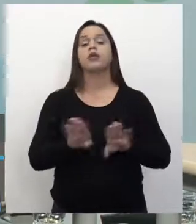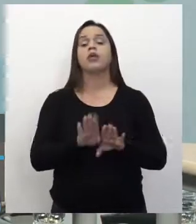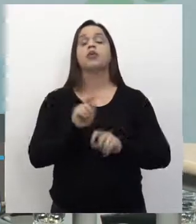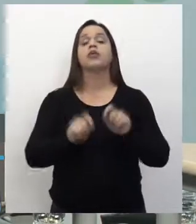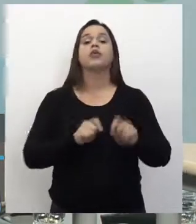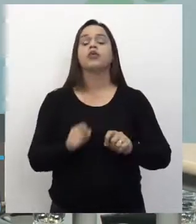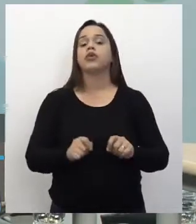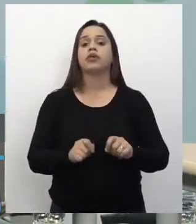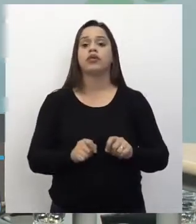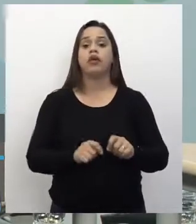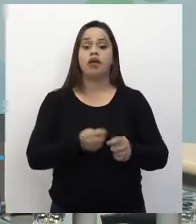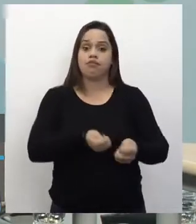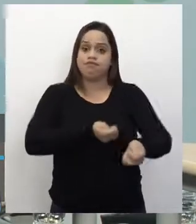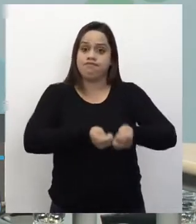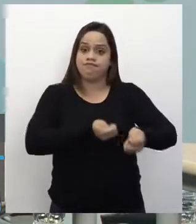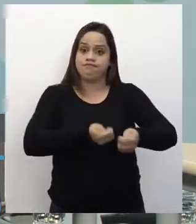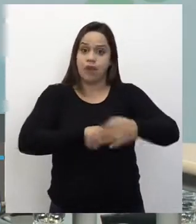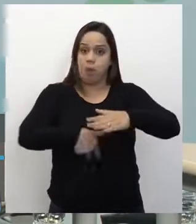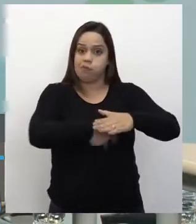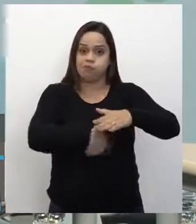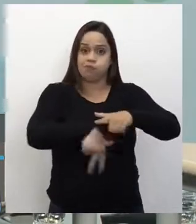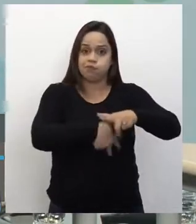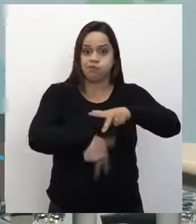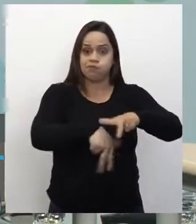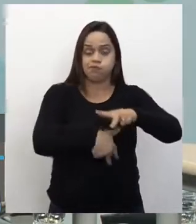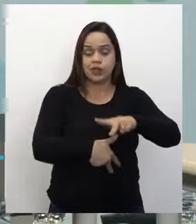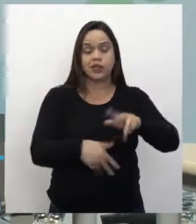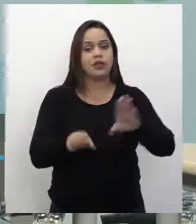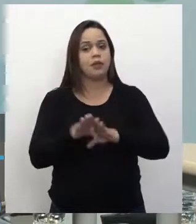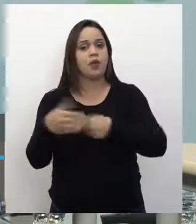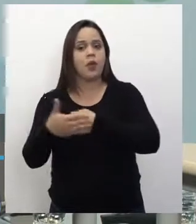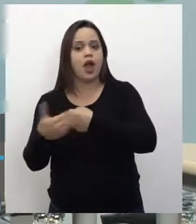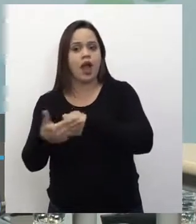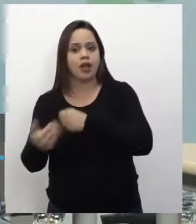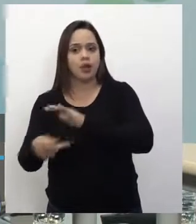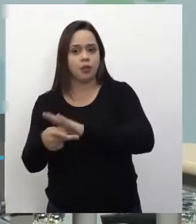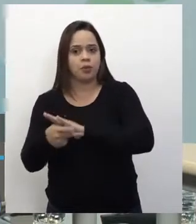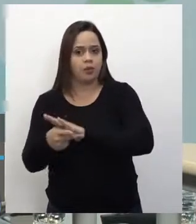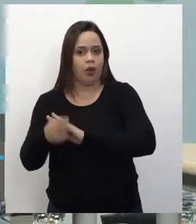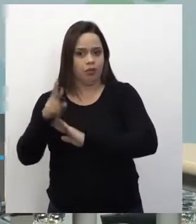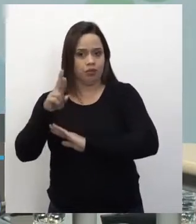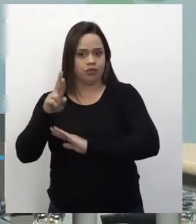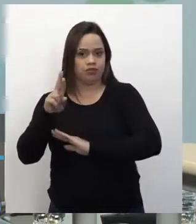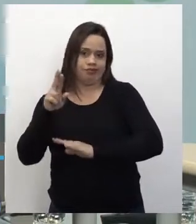dono. Vamos lá, tem mais aqui, bastante interação hoje, viu?